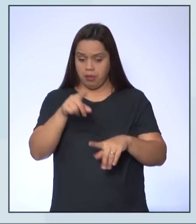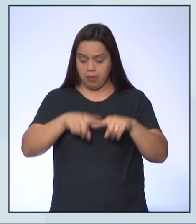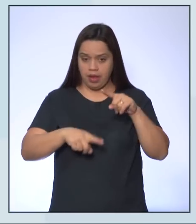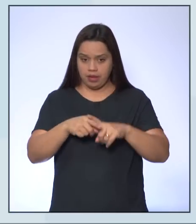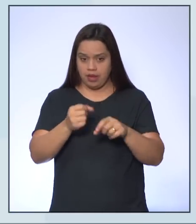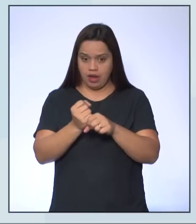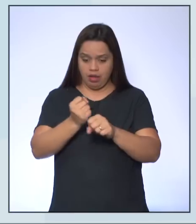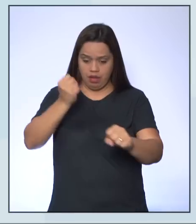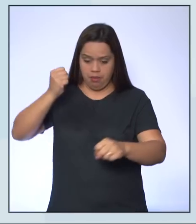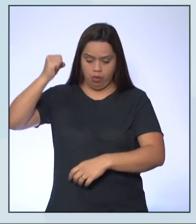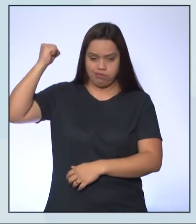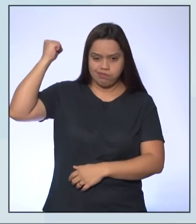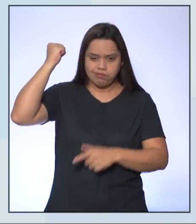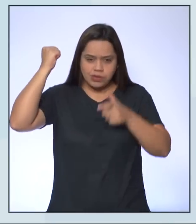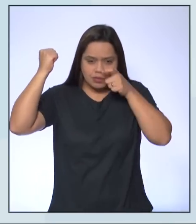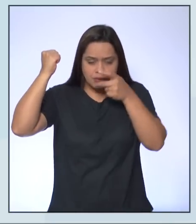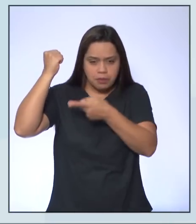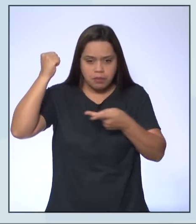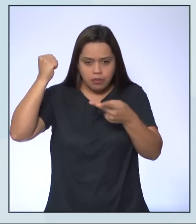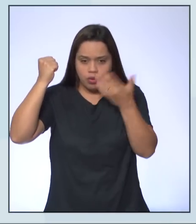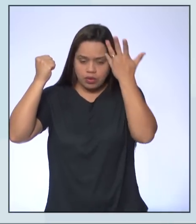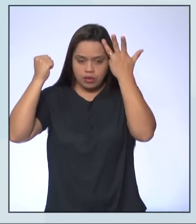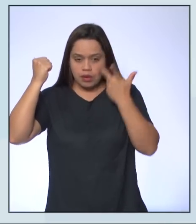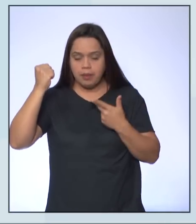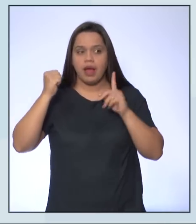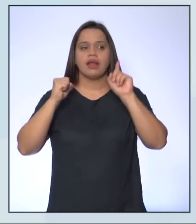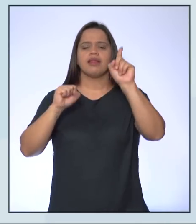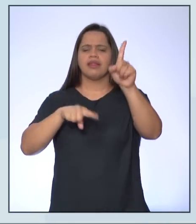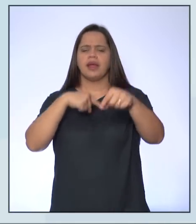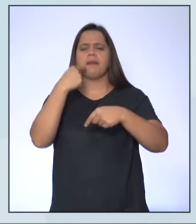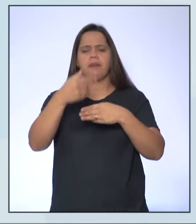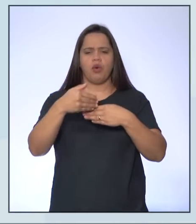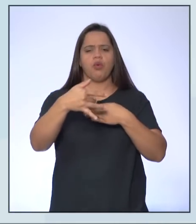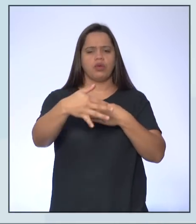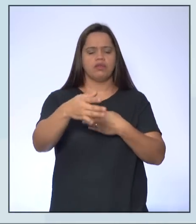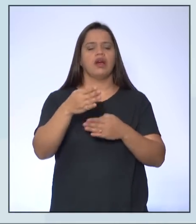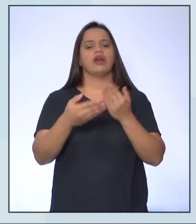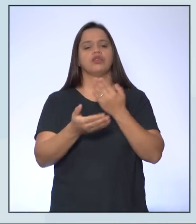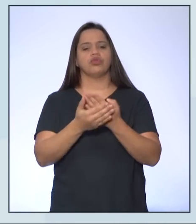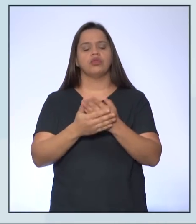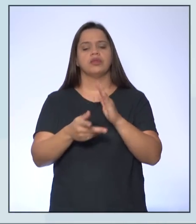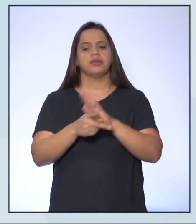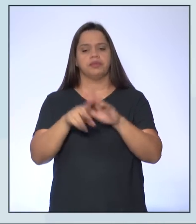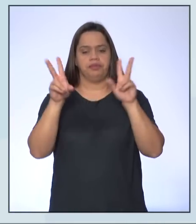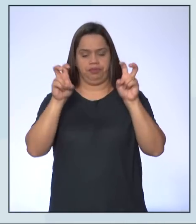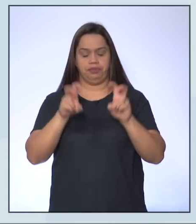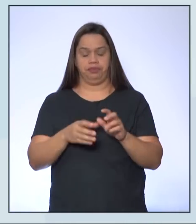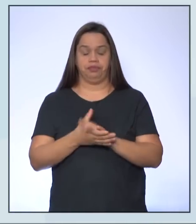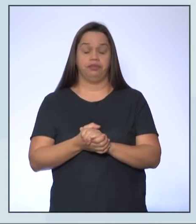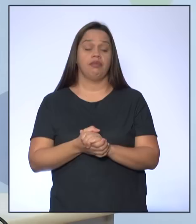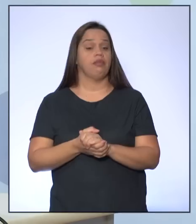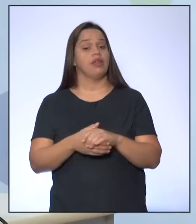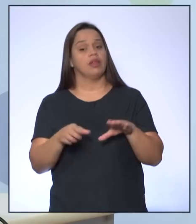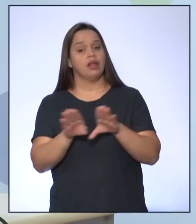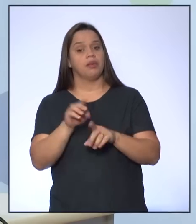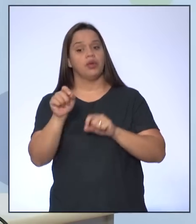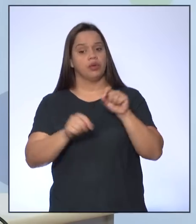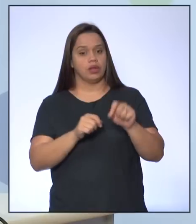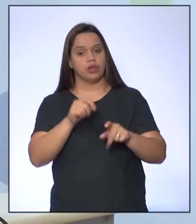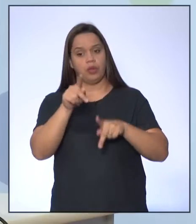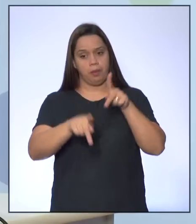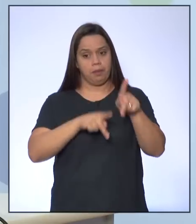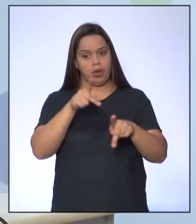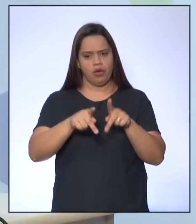são caçadores. Mais à frente, eles vão estudar sobre esse assunto, né, professora? Sim. E assim, esses povos podem até ter sido